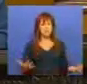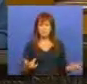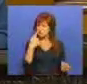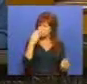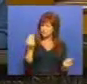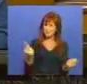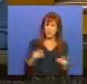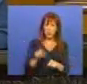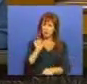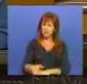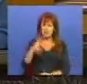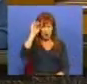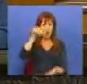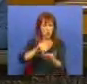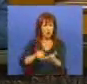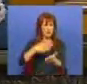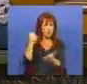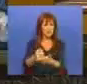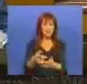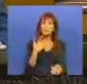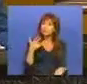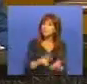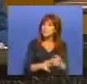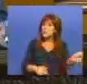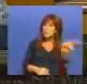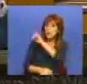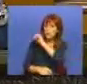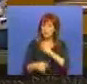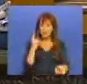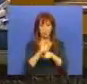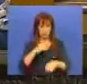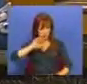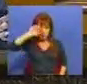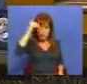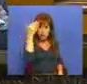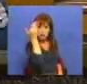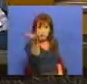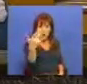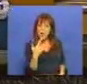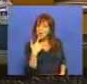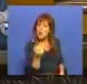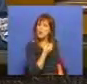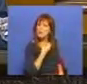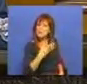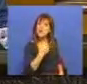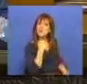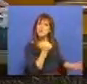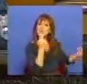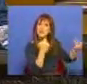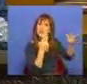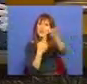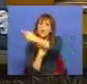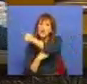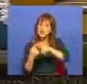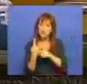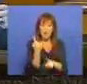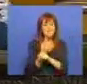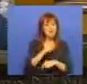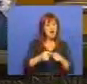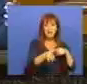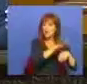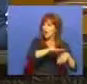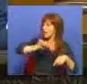a vossa conclusão. Não é verdade. Porque, como sabemos, são muitas as vozes, vindas de vários